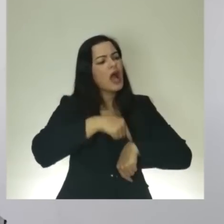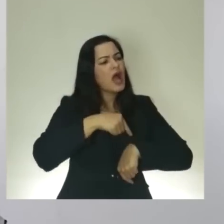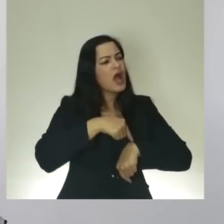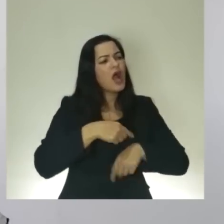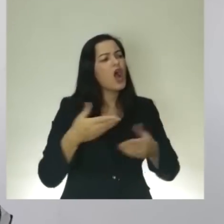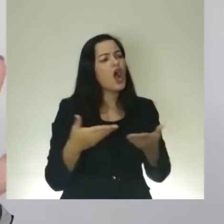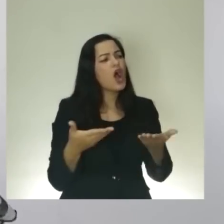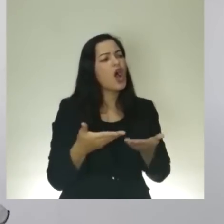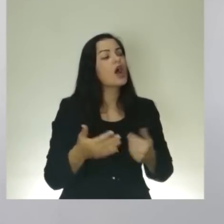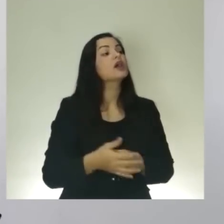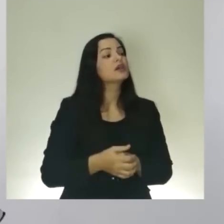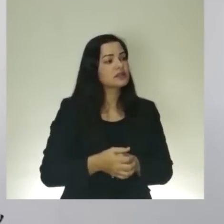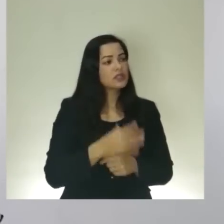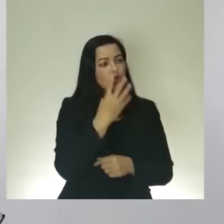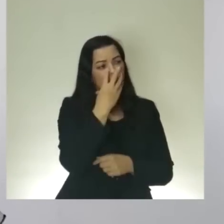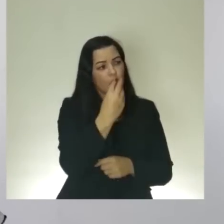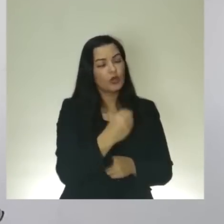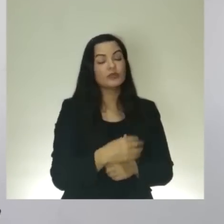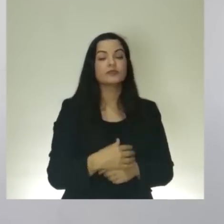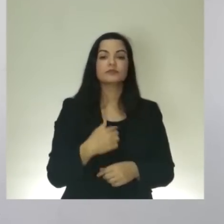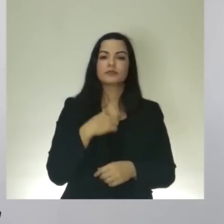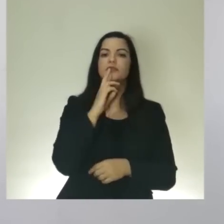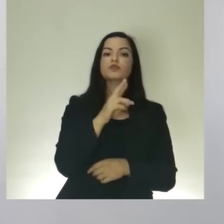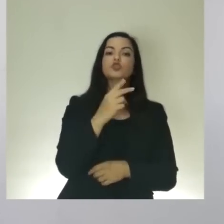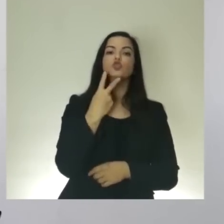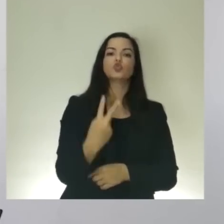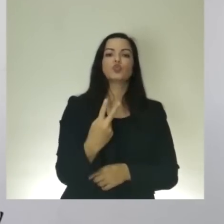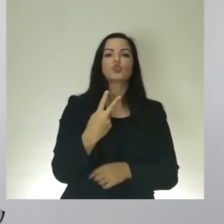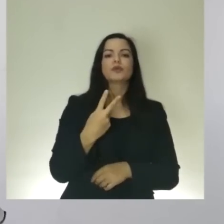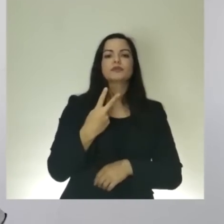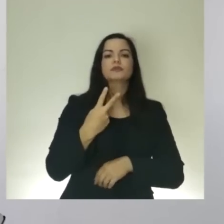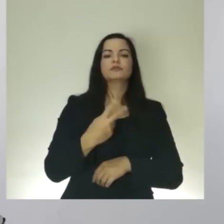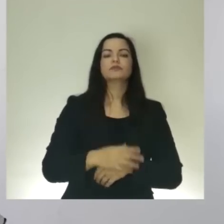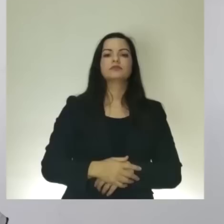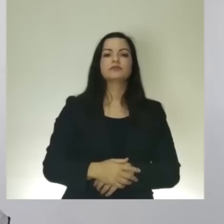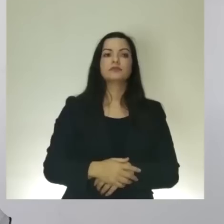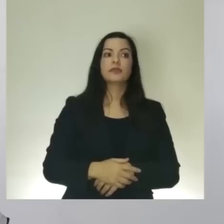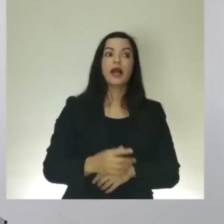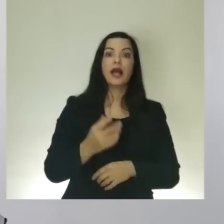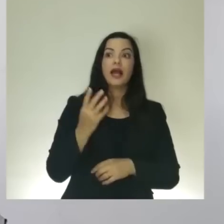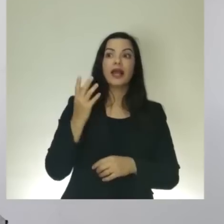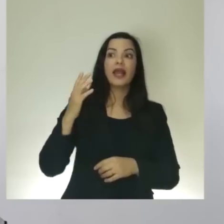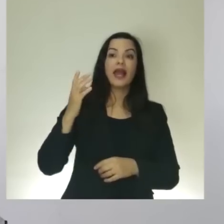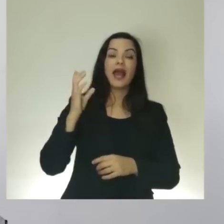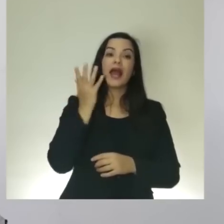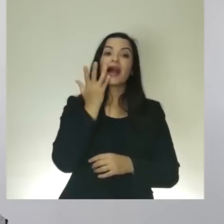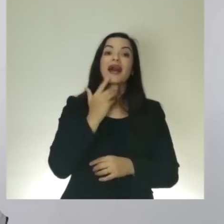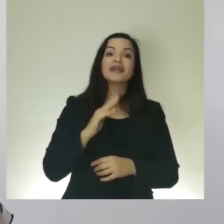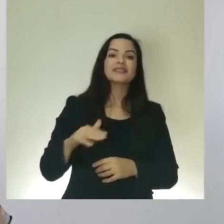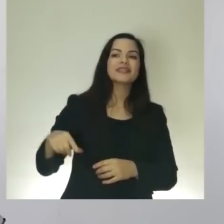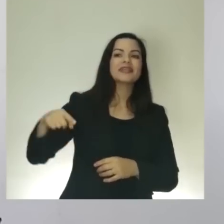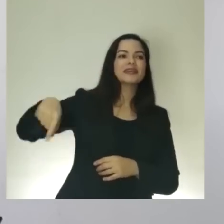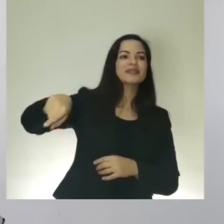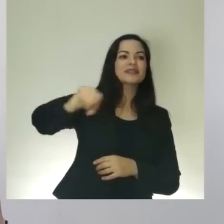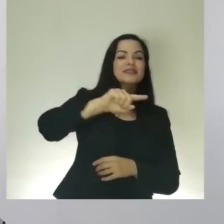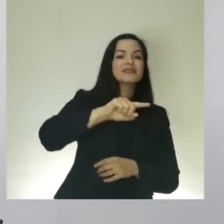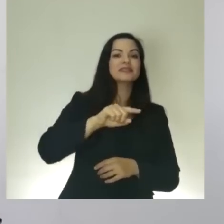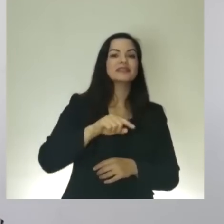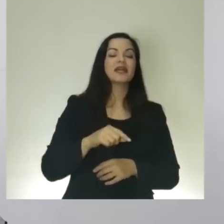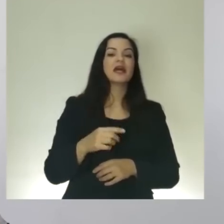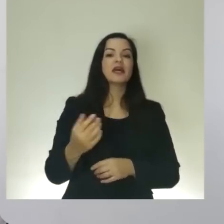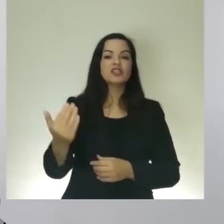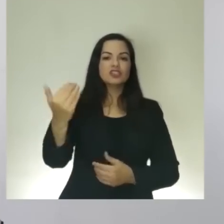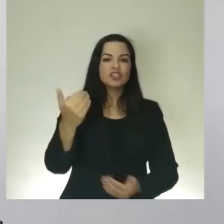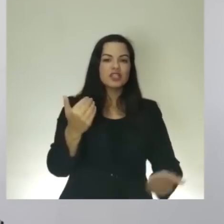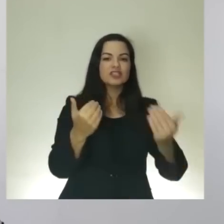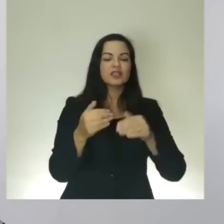lobo diz, 2 horas. Então, as crianças podem dar 2 passos. E assim,